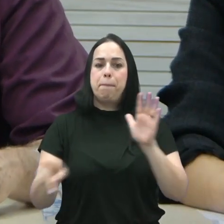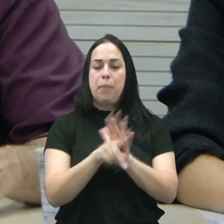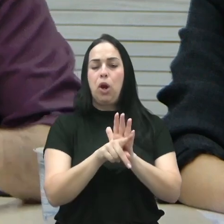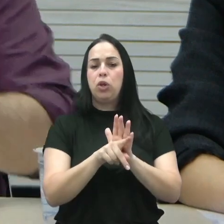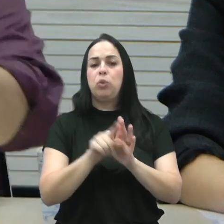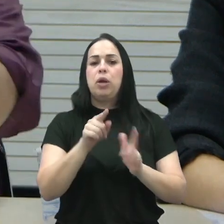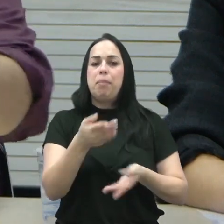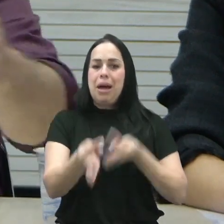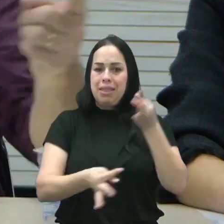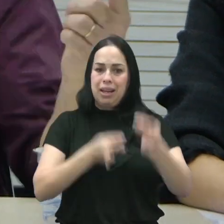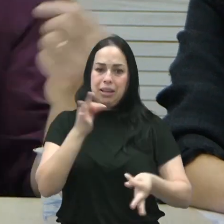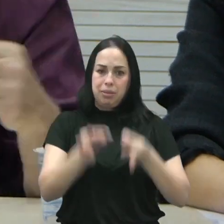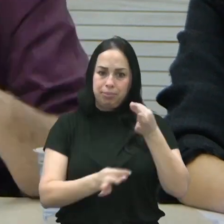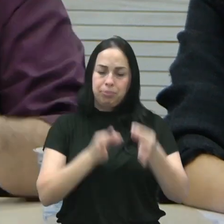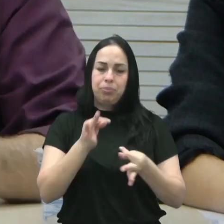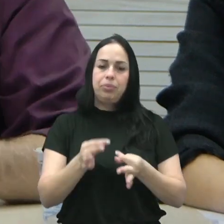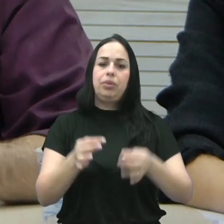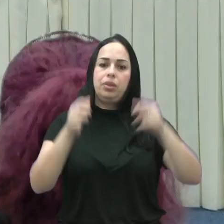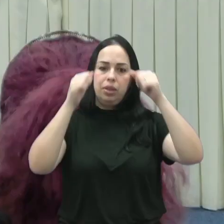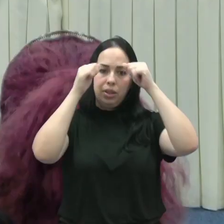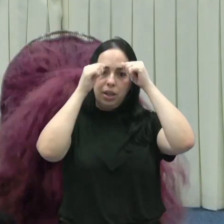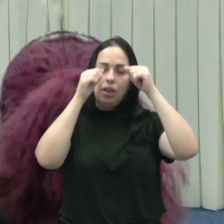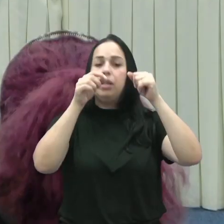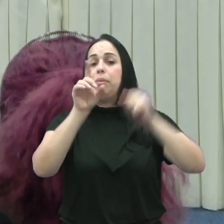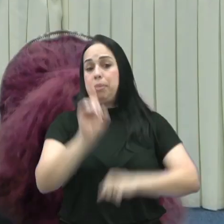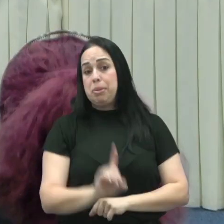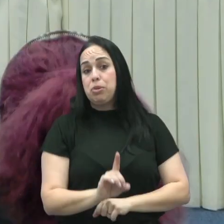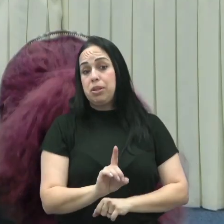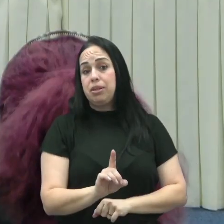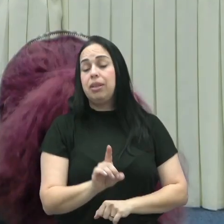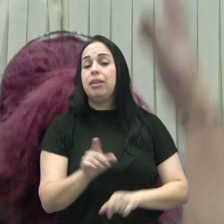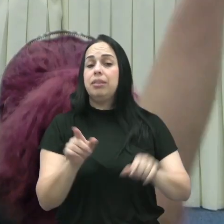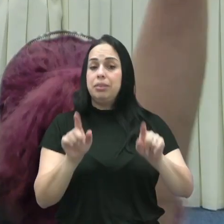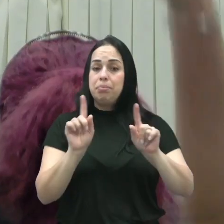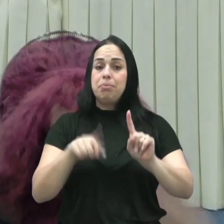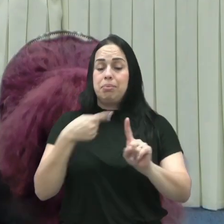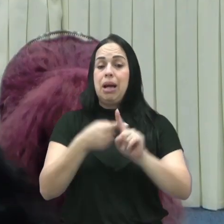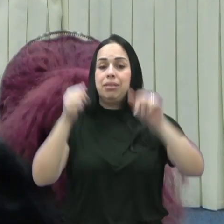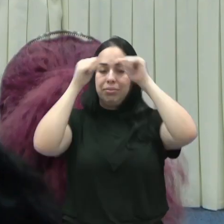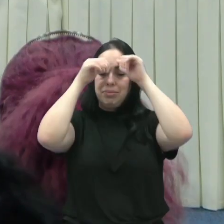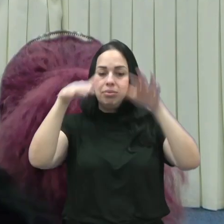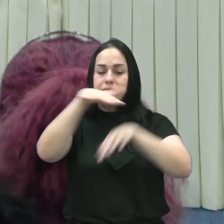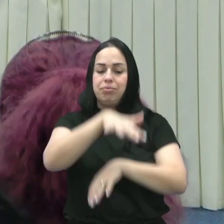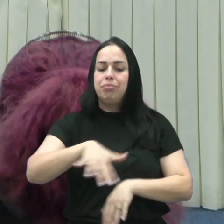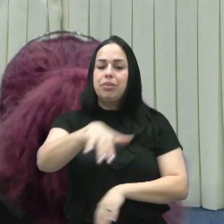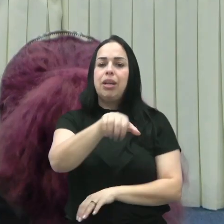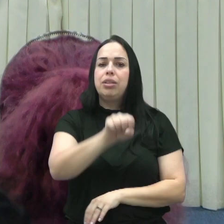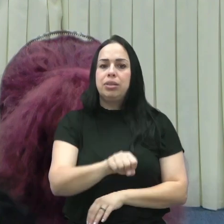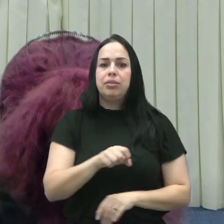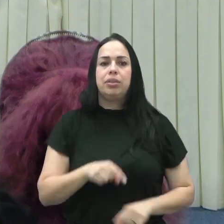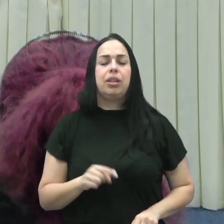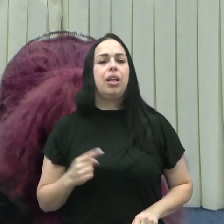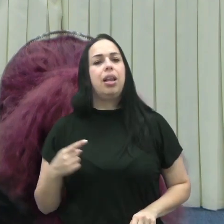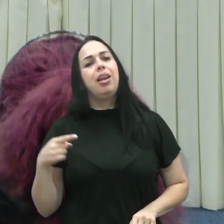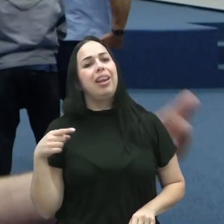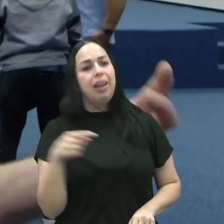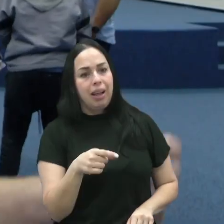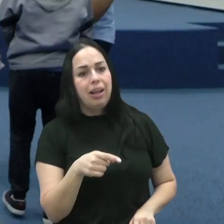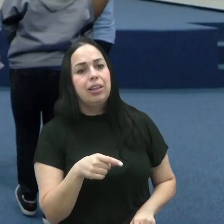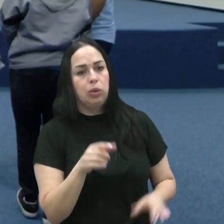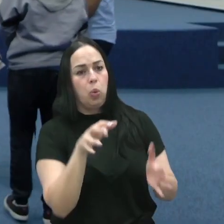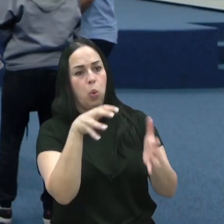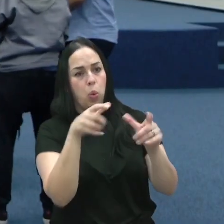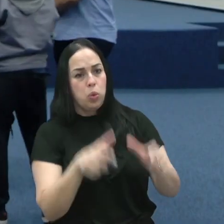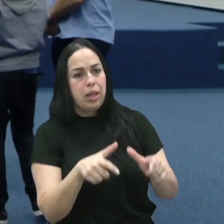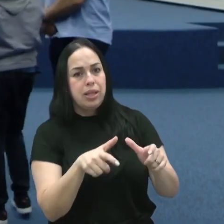Centro Especializado de Reabilitação para Pessoas com Deficiência, que deve funcionar na região sul. Lá a